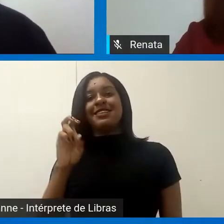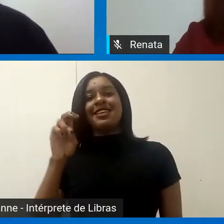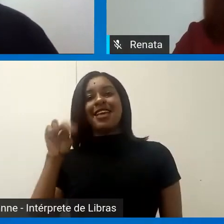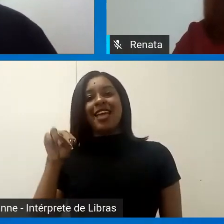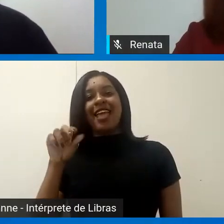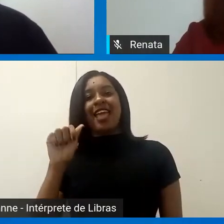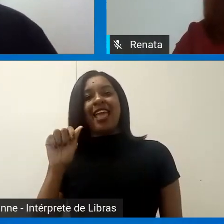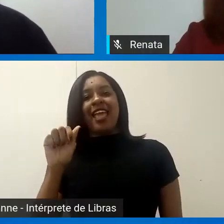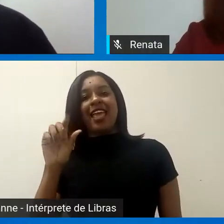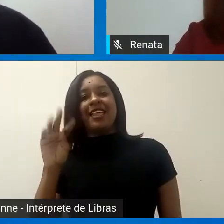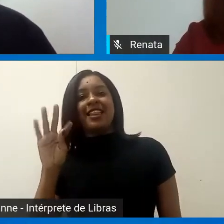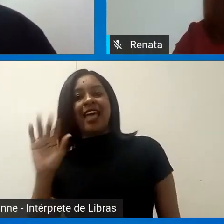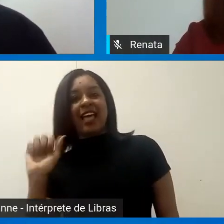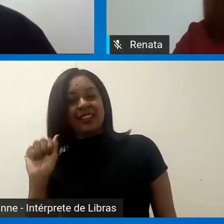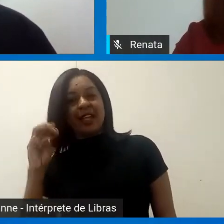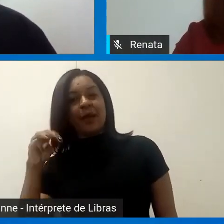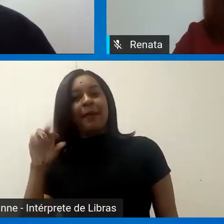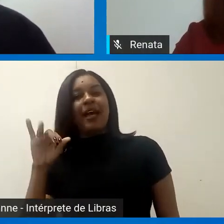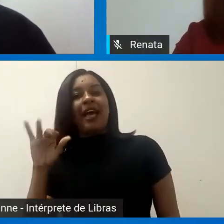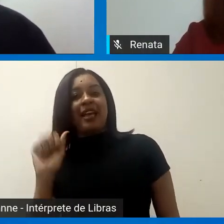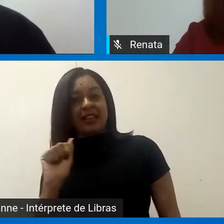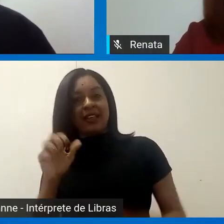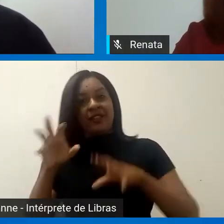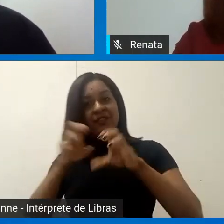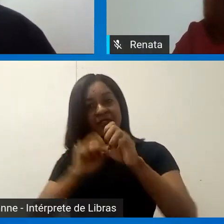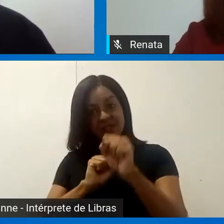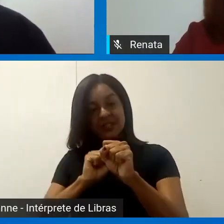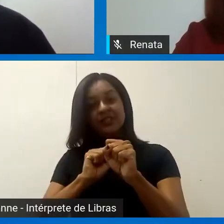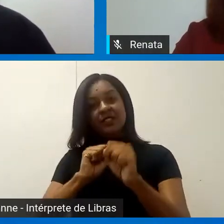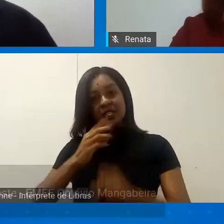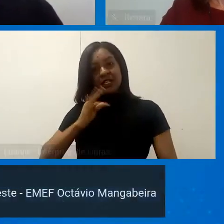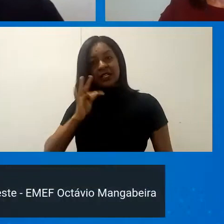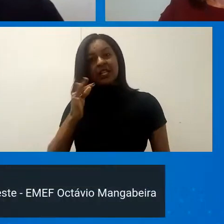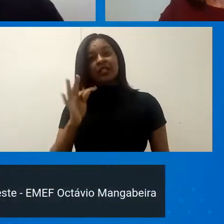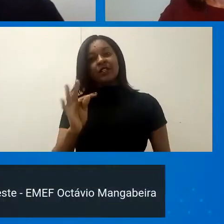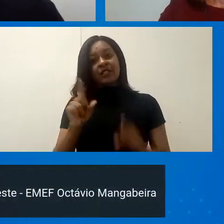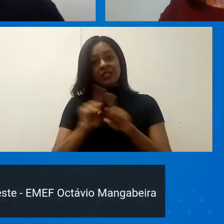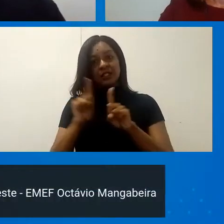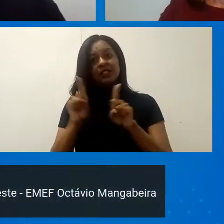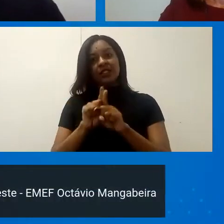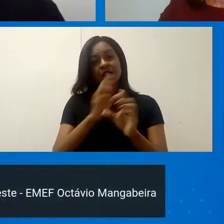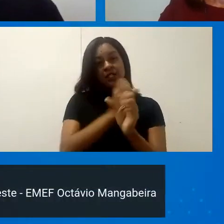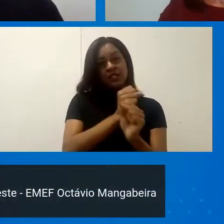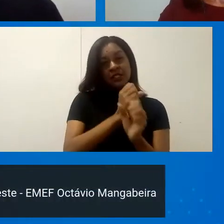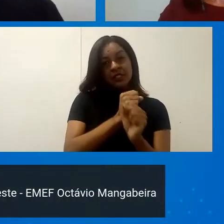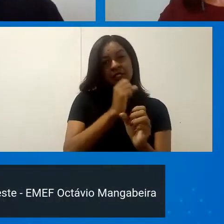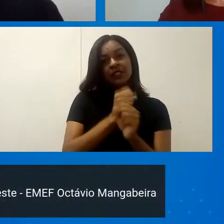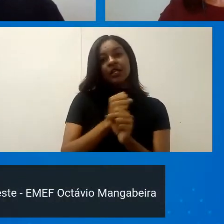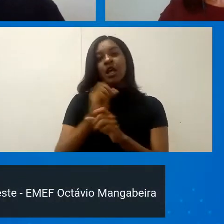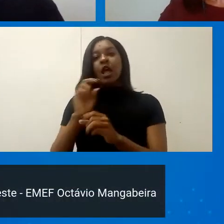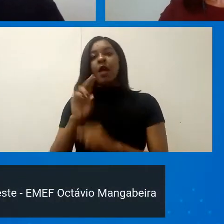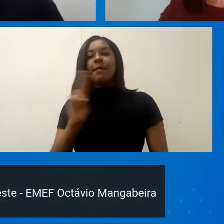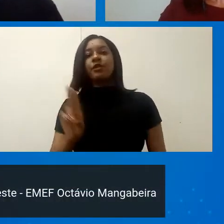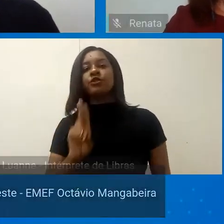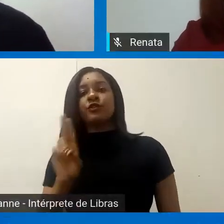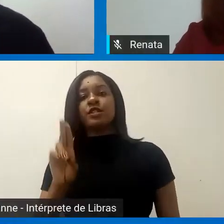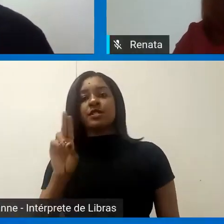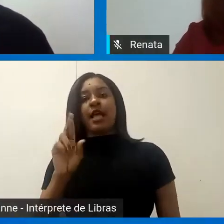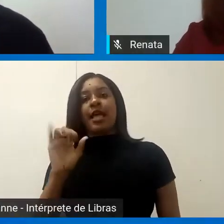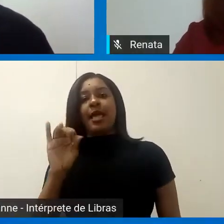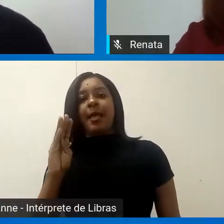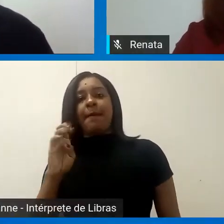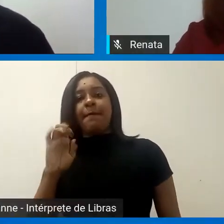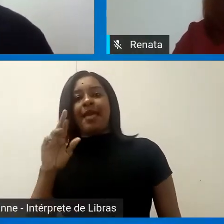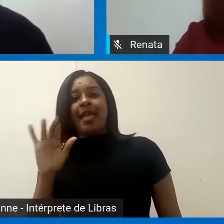ela possui graduação em tecnologia e processamento de dados pela Universidade de Ribeirão Preto ela tem licenciatura em letras com habilitação